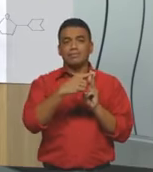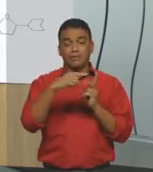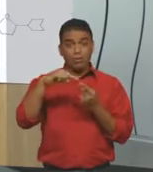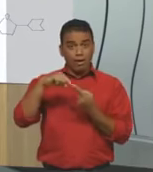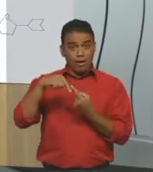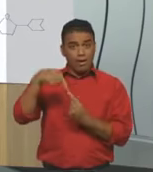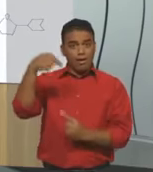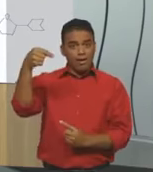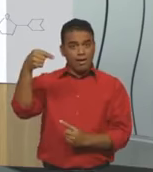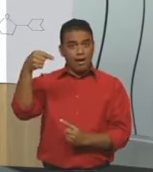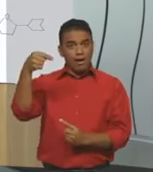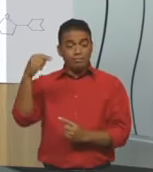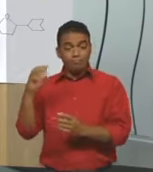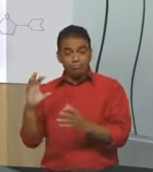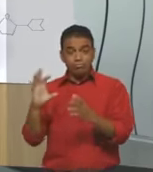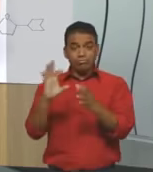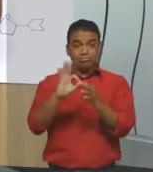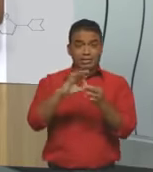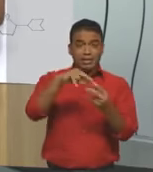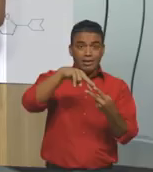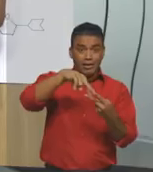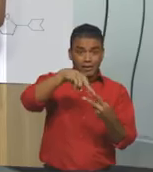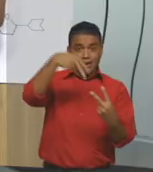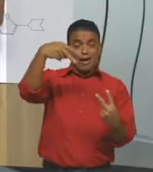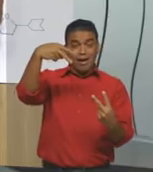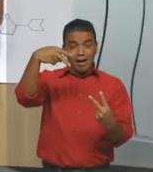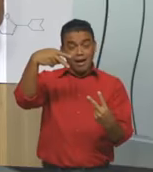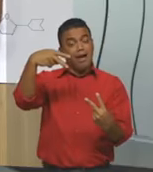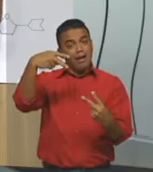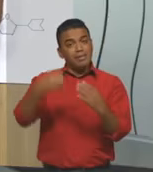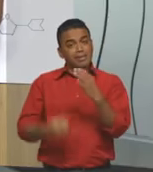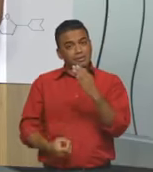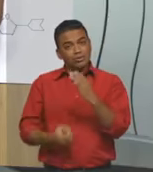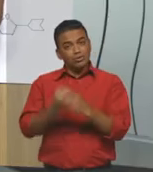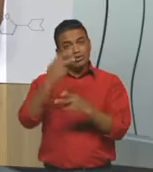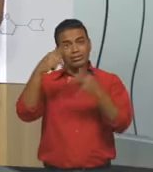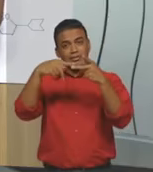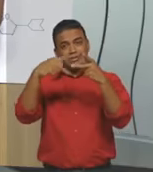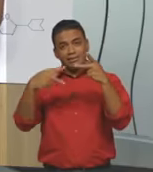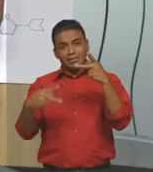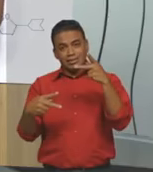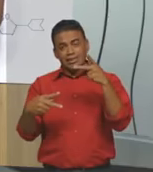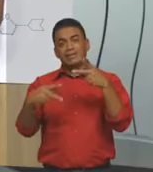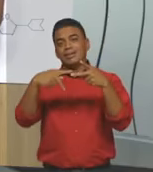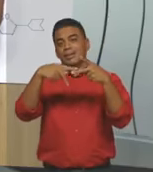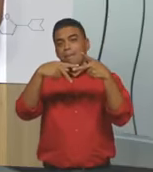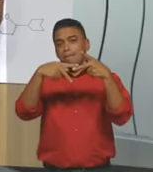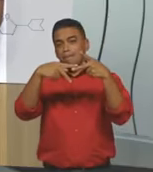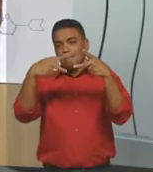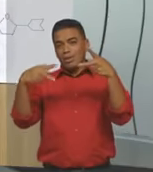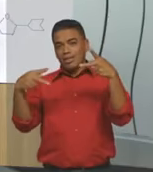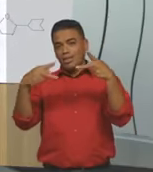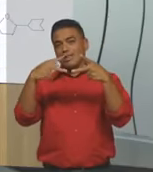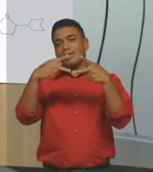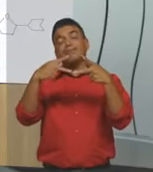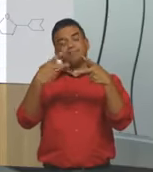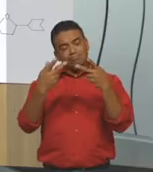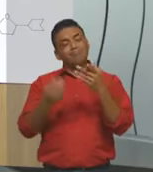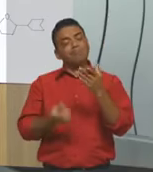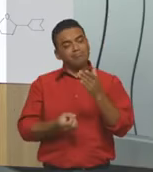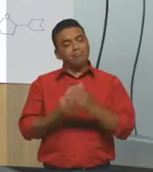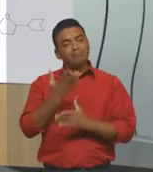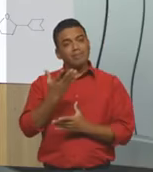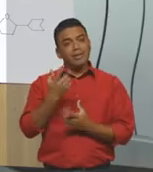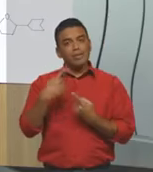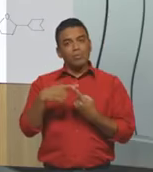intermédio entre o DNA e a síntese de um polipeptídeo e a proteína, é por isso,